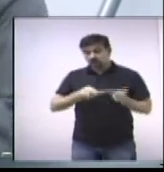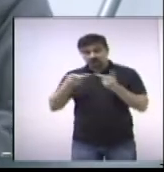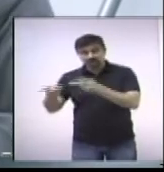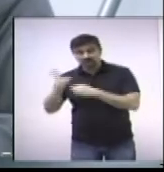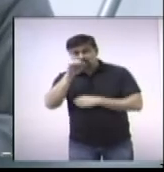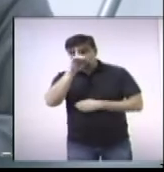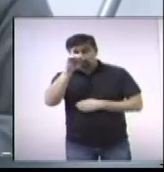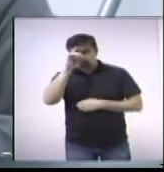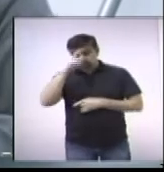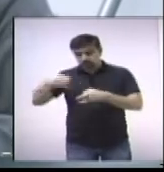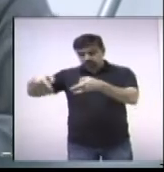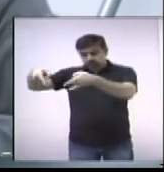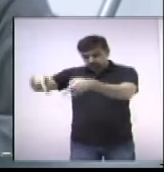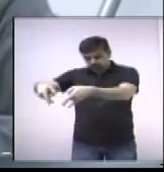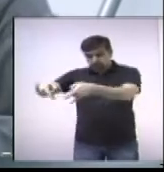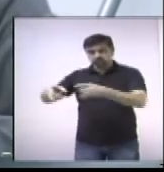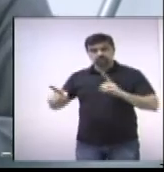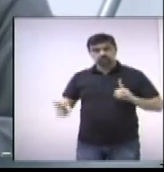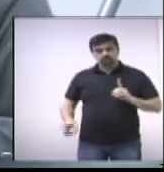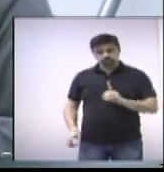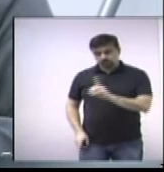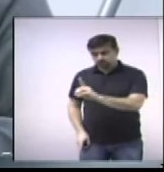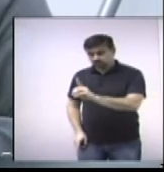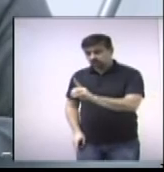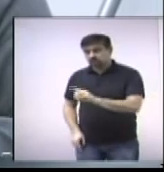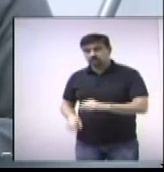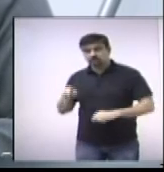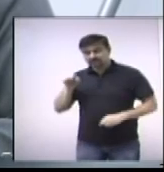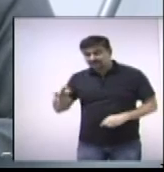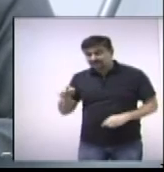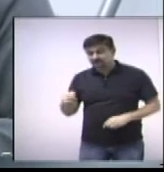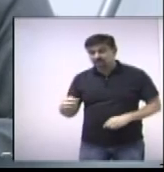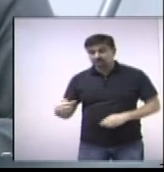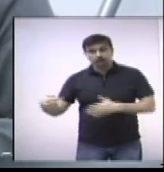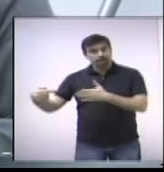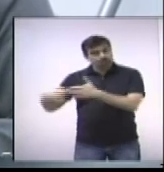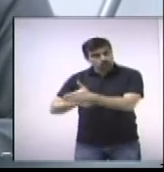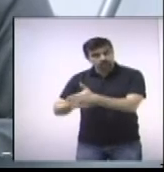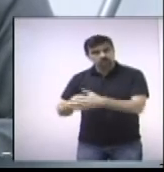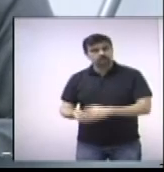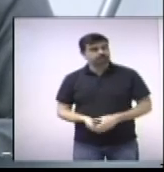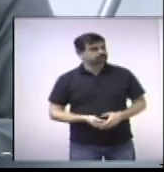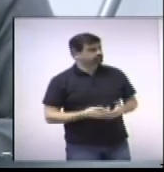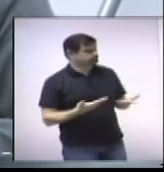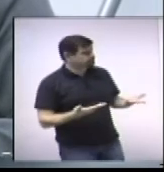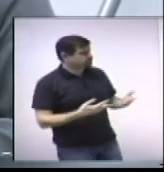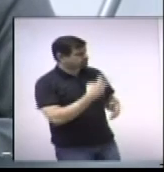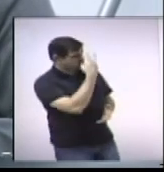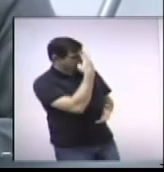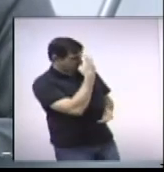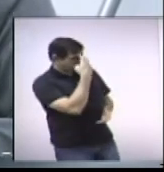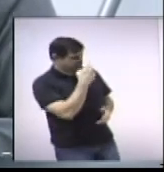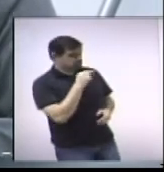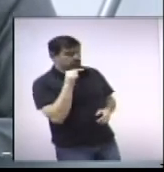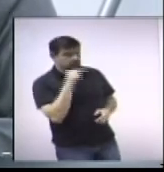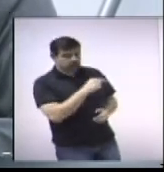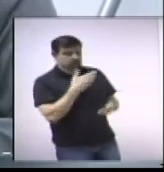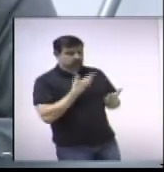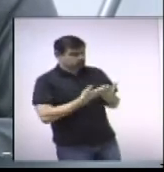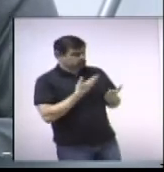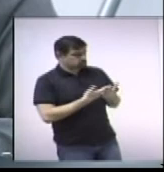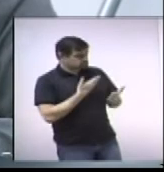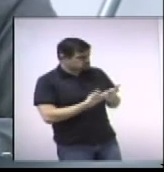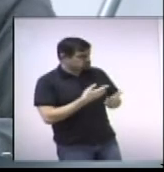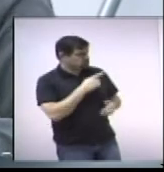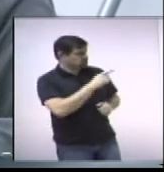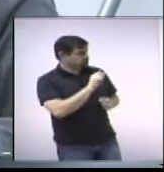uma pergunta, de jeito muito carinhoso, ele falou: Fabinho, diga uma coisa para mim. Você, eu sei que você estuda,